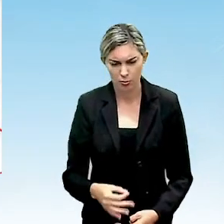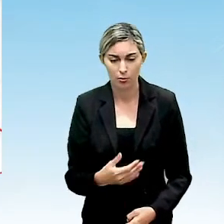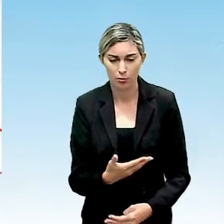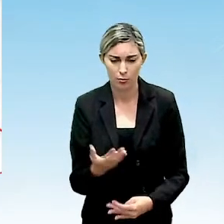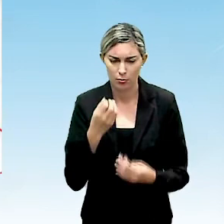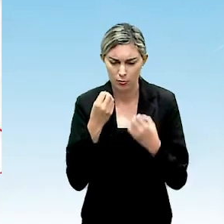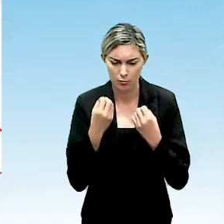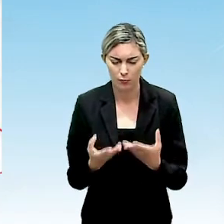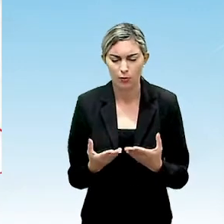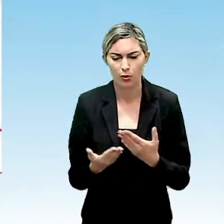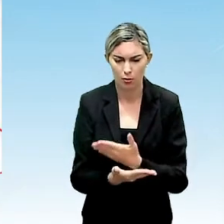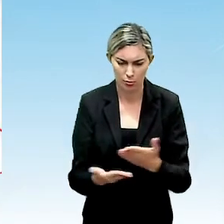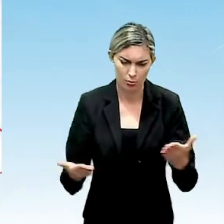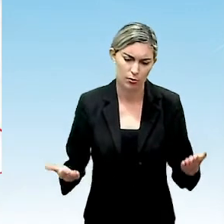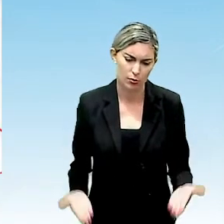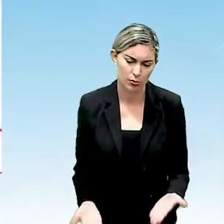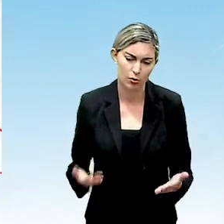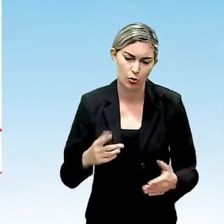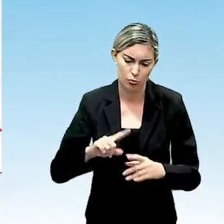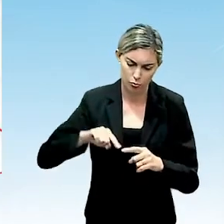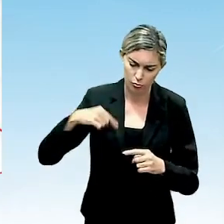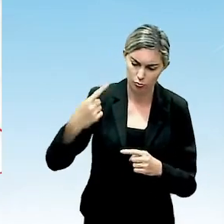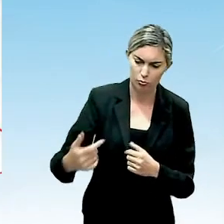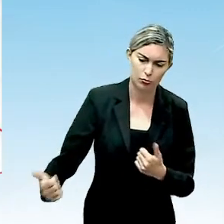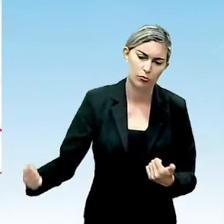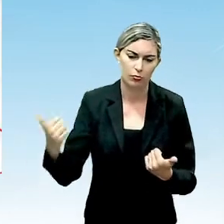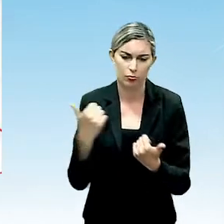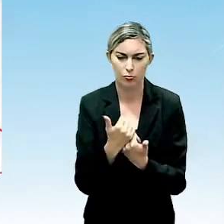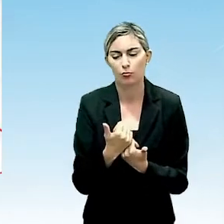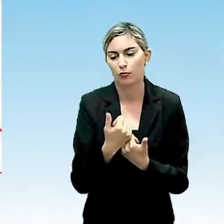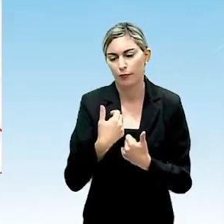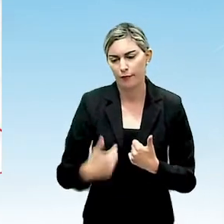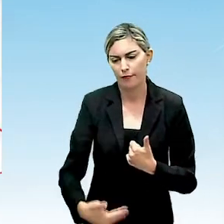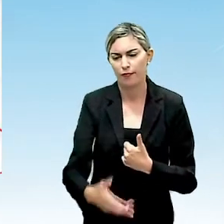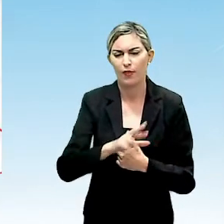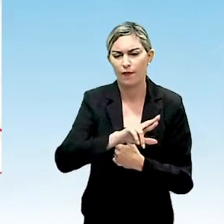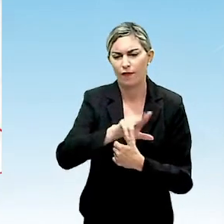Bom, Hermes da Fonseca será seu sucessor e